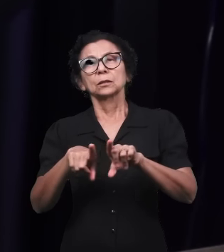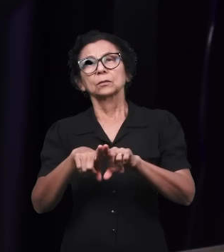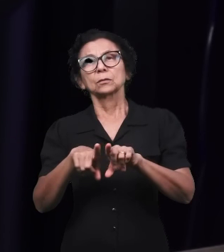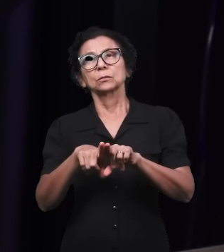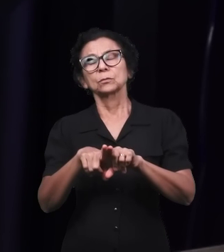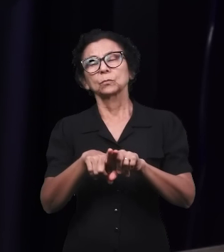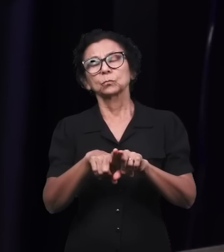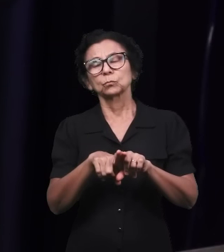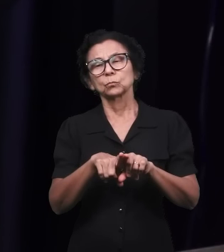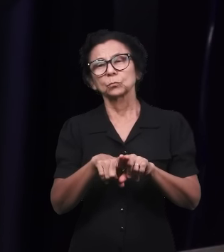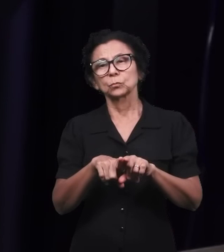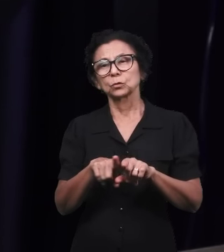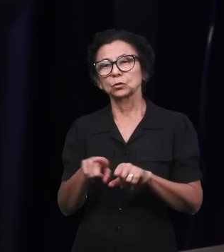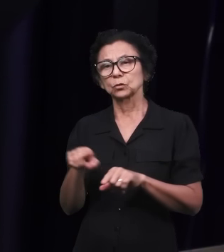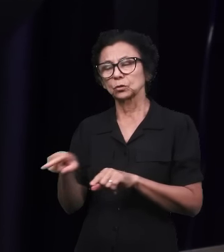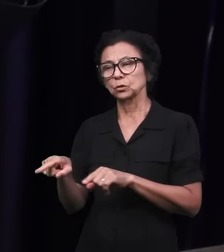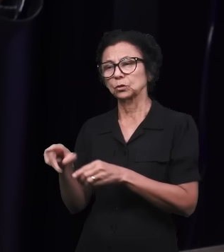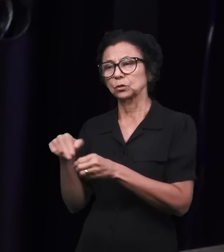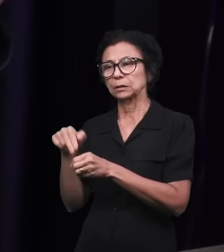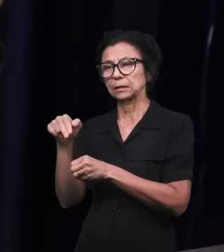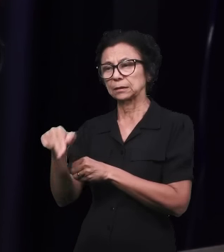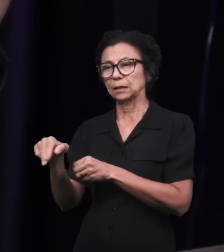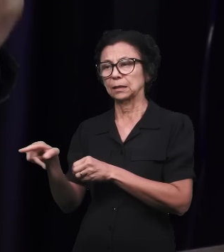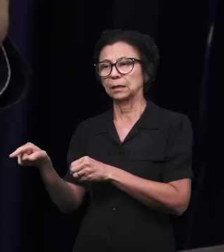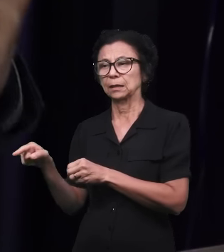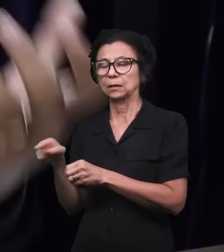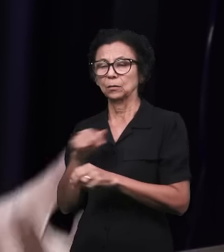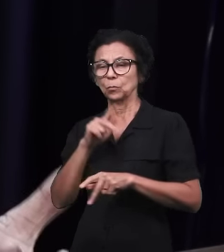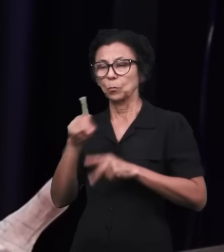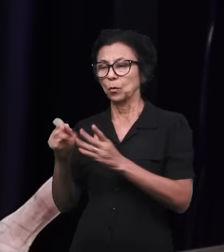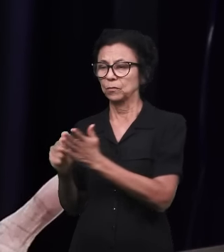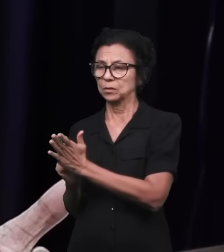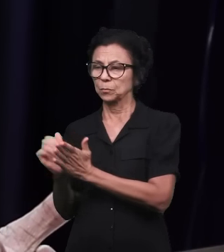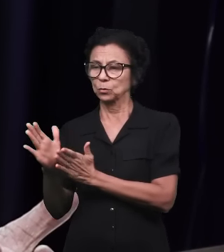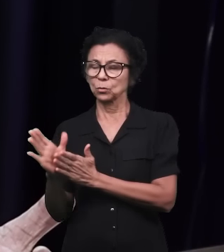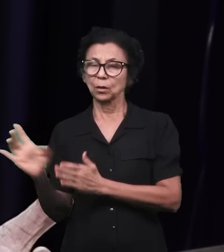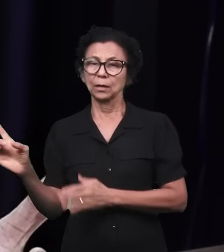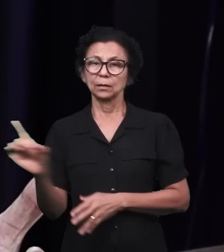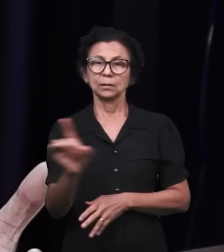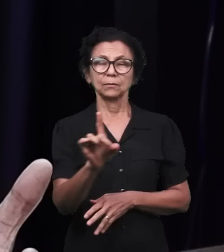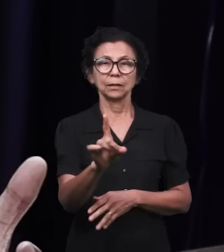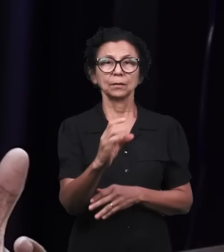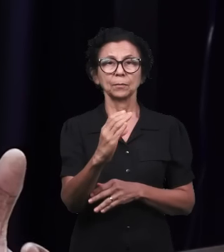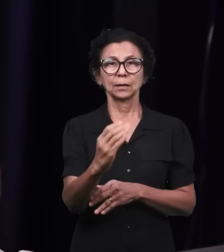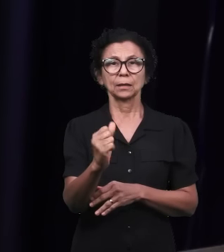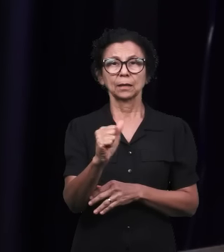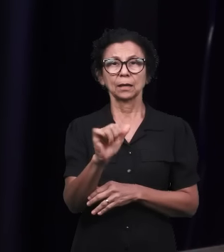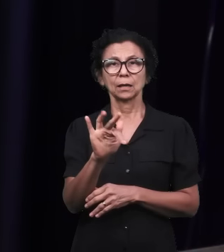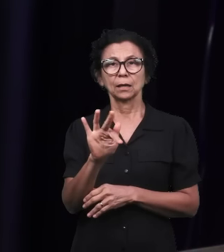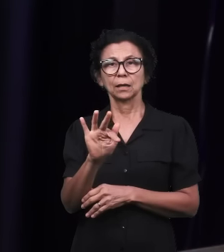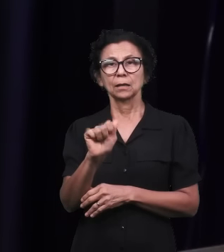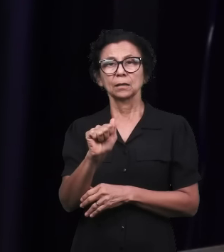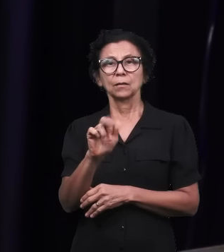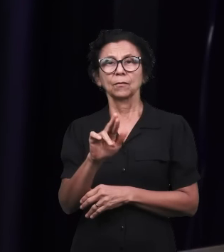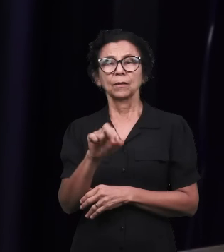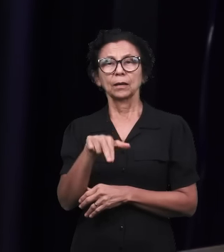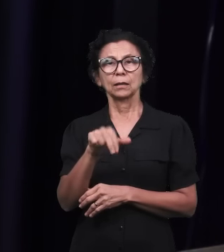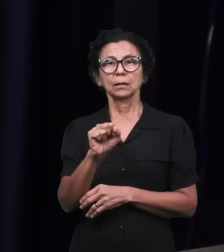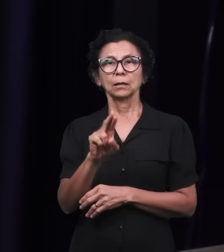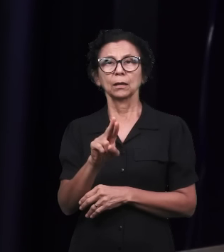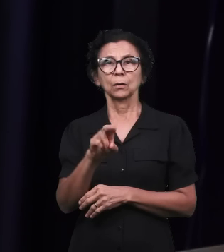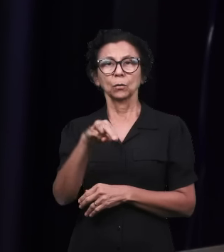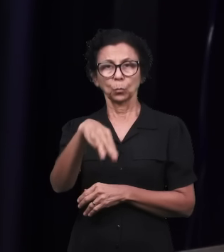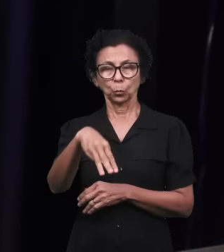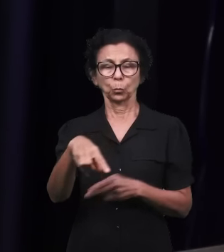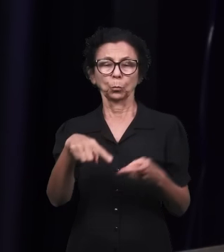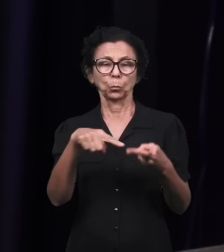expulso de Nazaré, Jesus vai para Cafarnaum. Cafarnaum já era uma cidade um pouco mais relevante. Era comum aquelas cidades